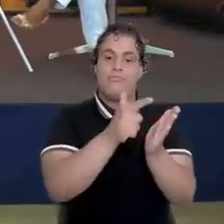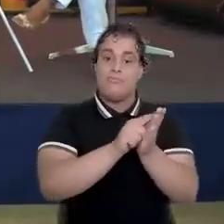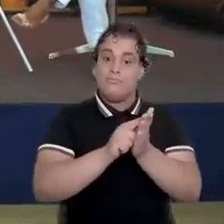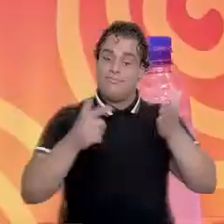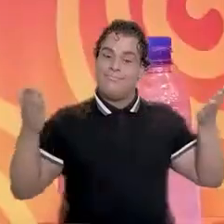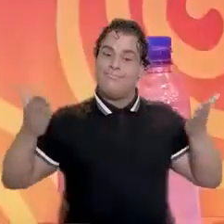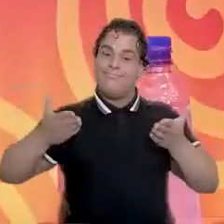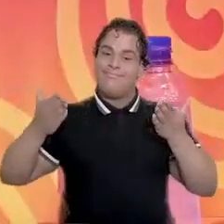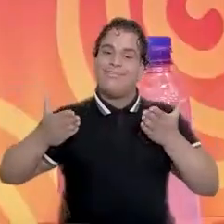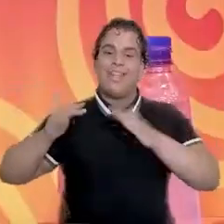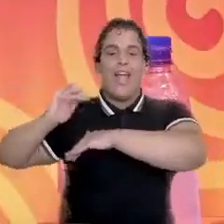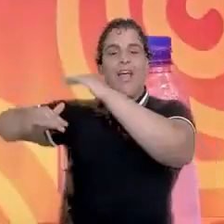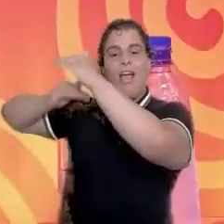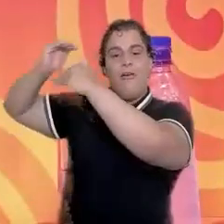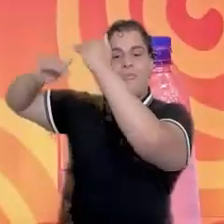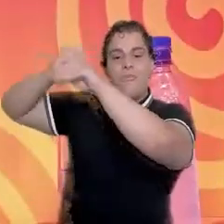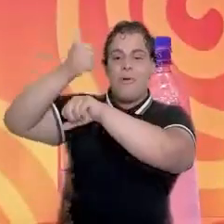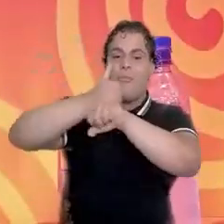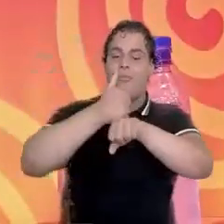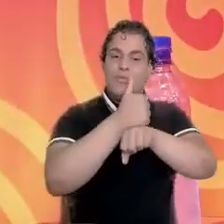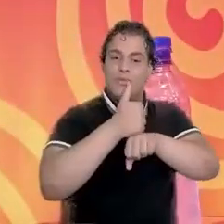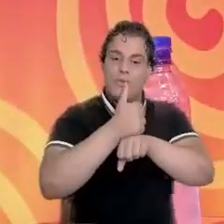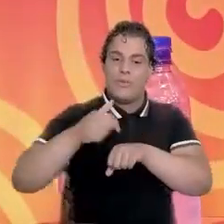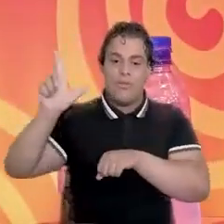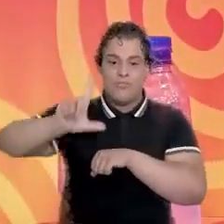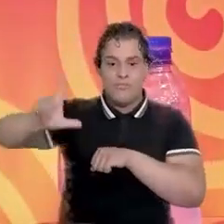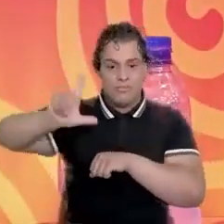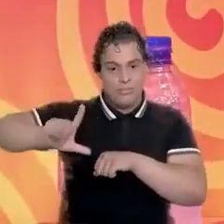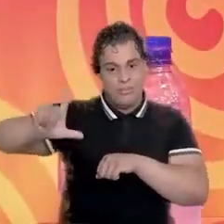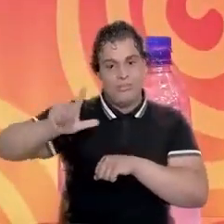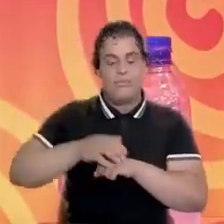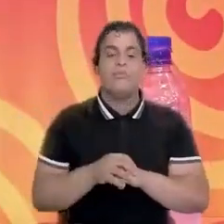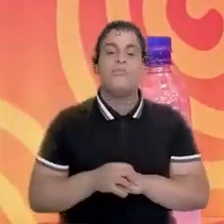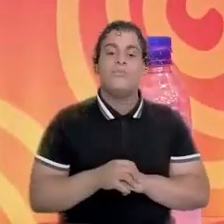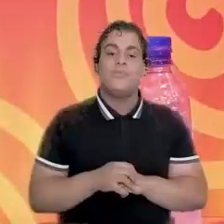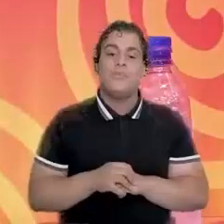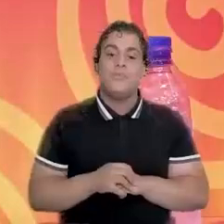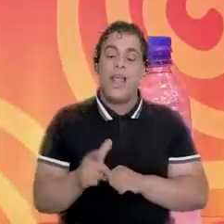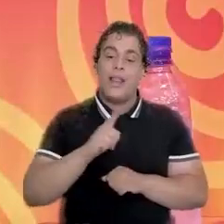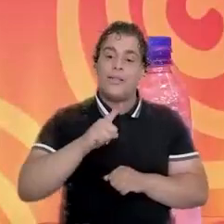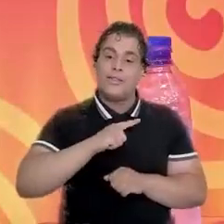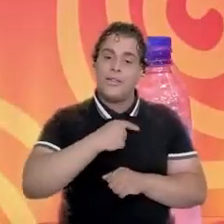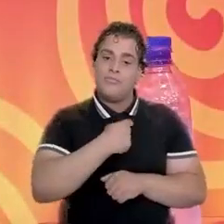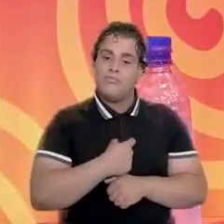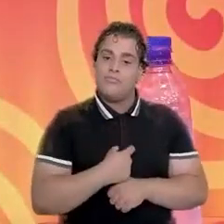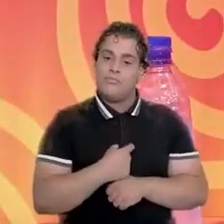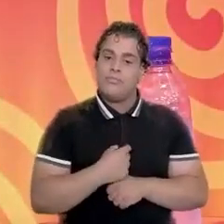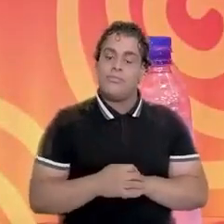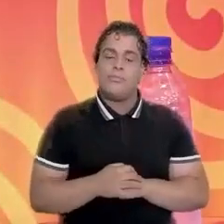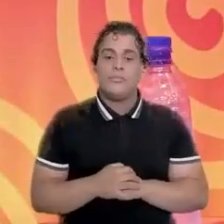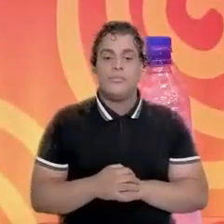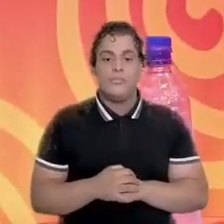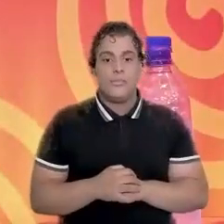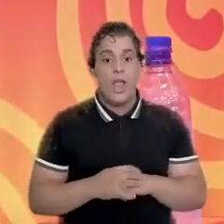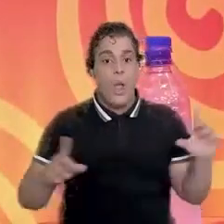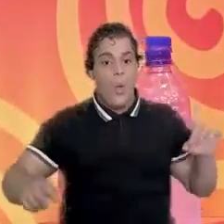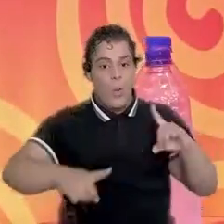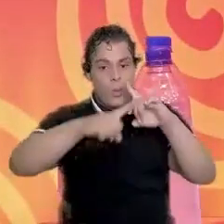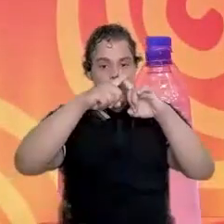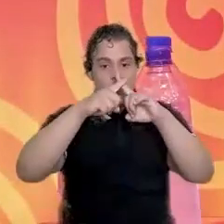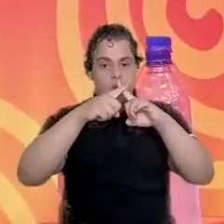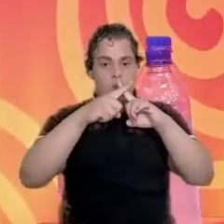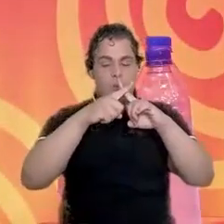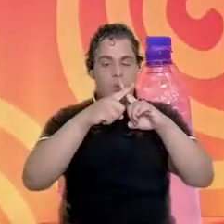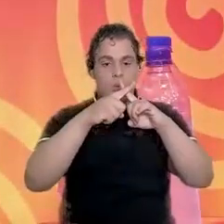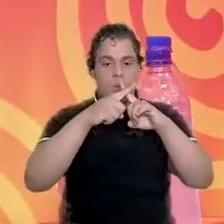uma carreira literária de peso. Entre tantos títulos que ela tem, eu vou destacar alguns aqui. que é o concurso nacional, que tem